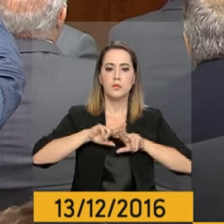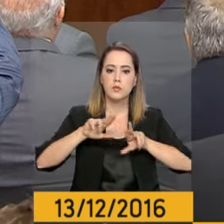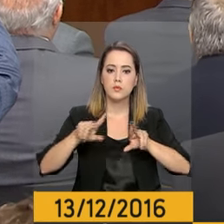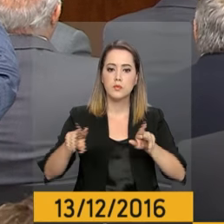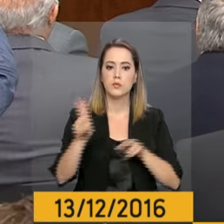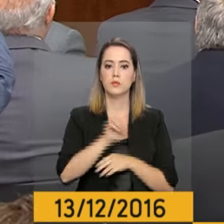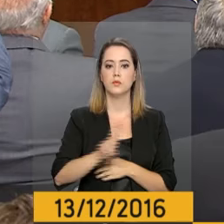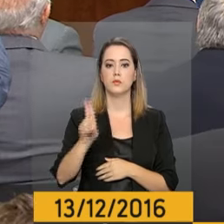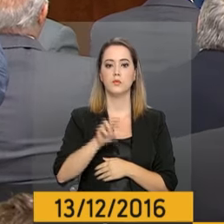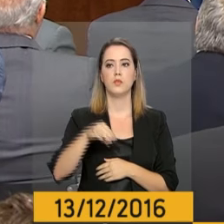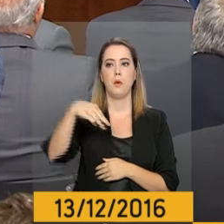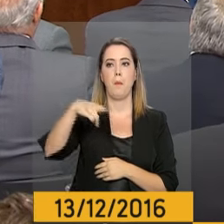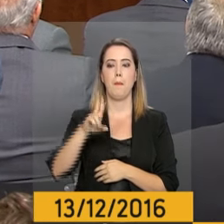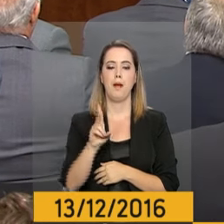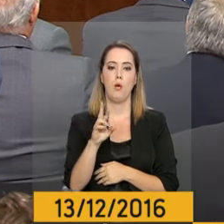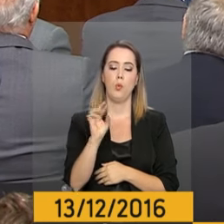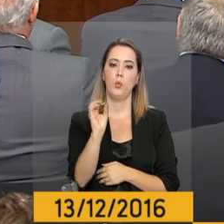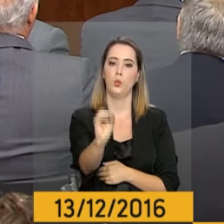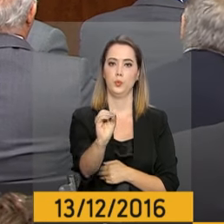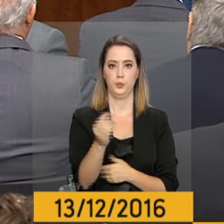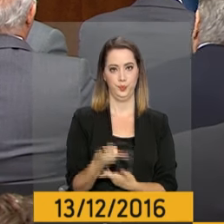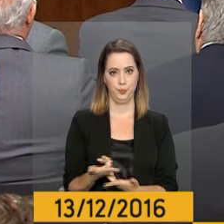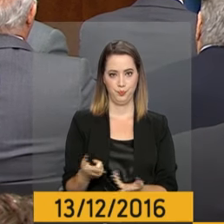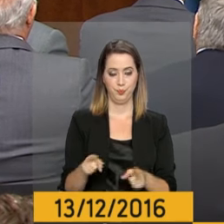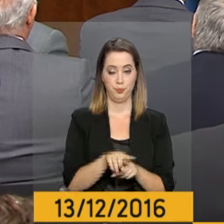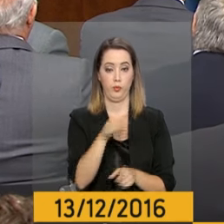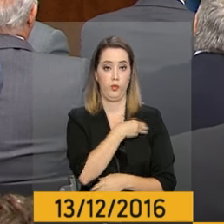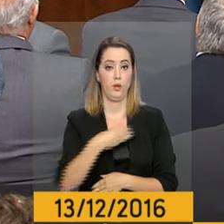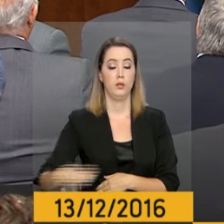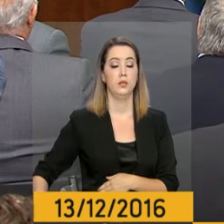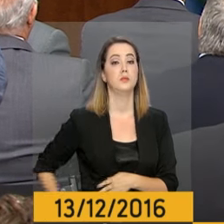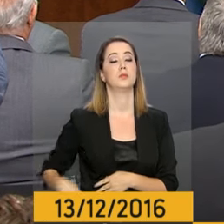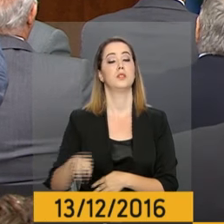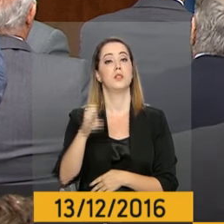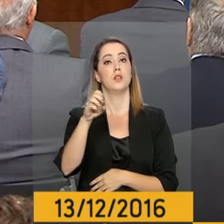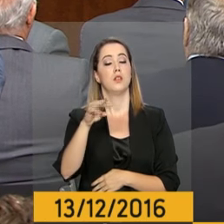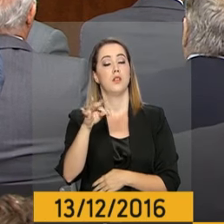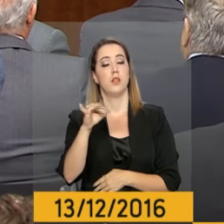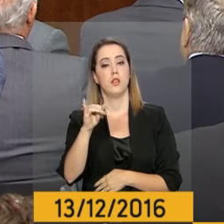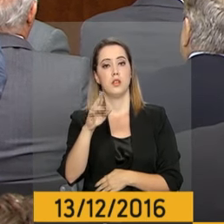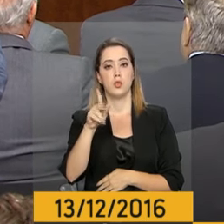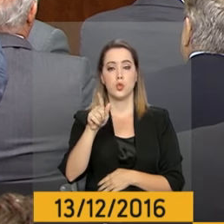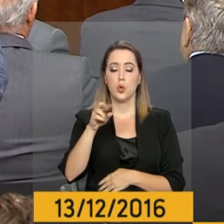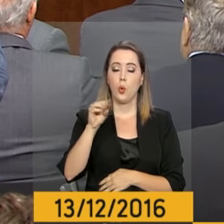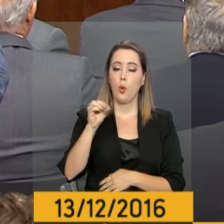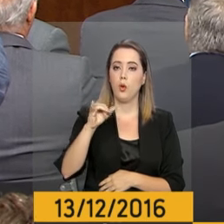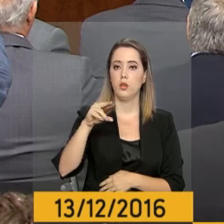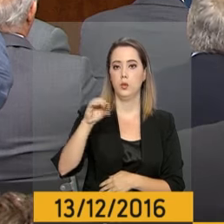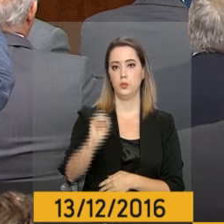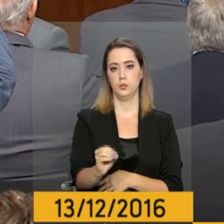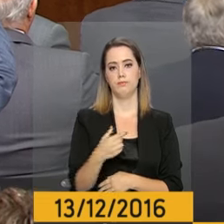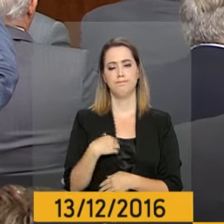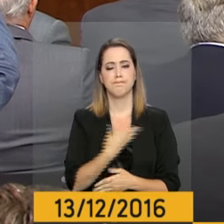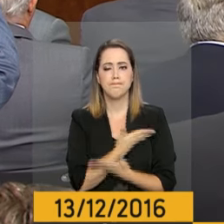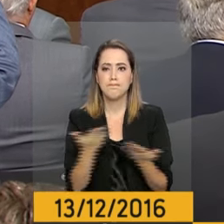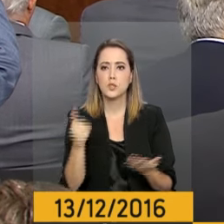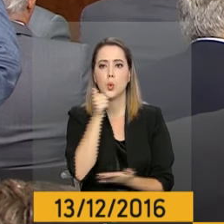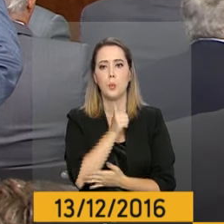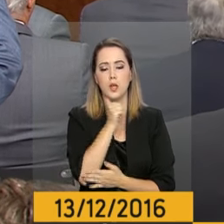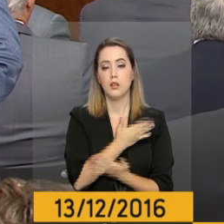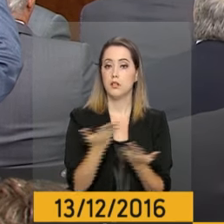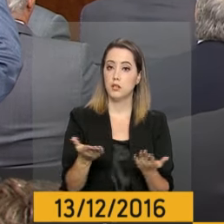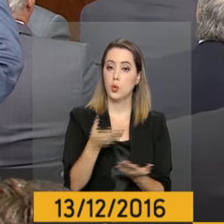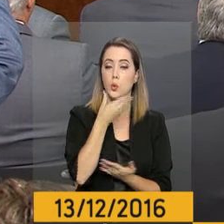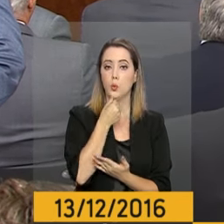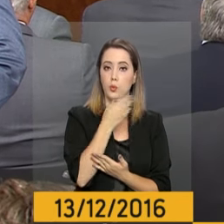eh, Mauro Lopes, Mauro Pereira, ministro Tetigi, meus senhores, minhas senhoras, Dr. Nesto